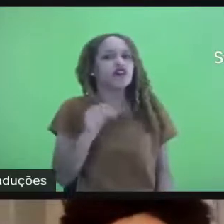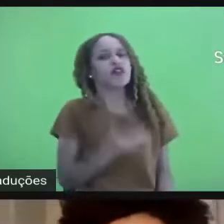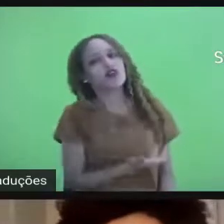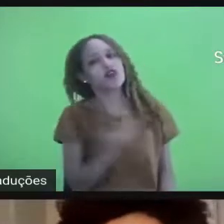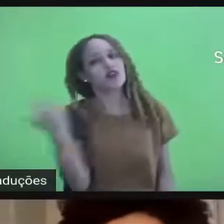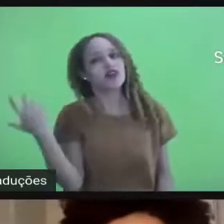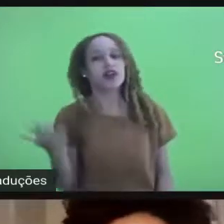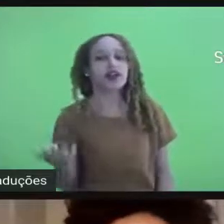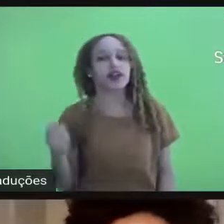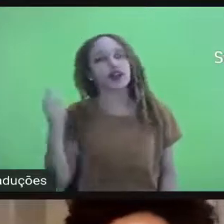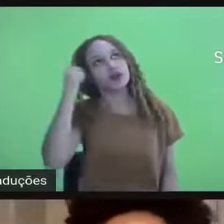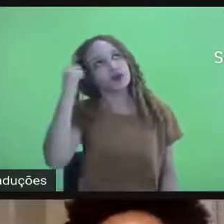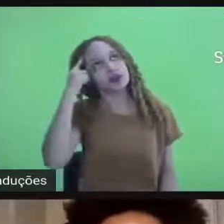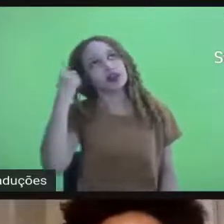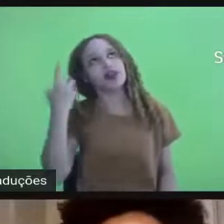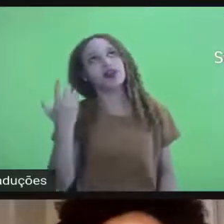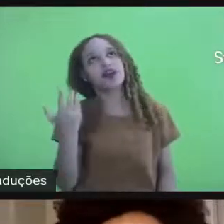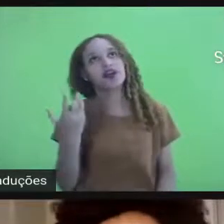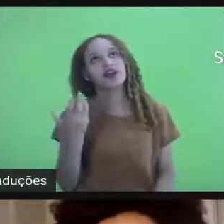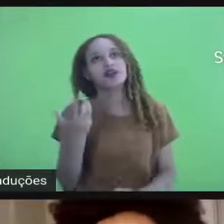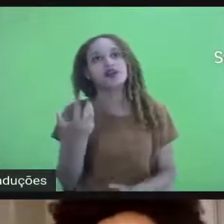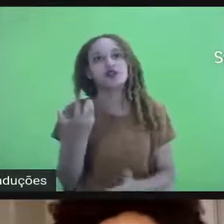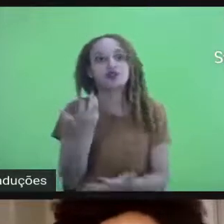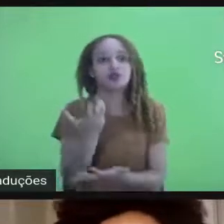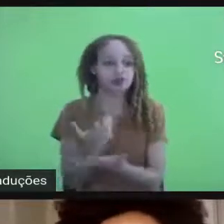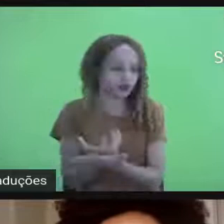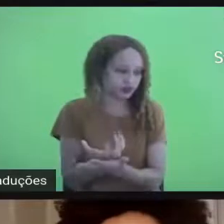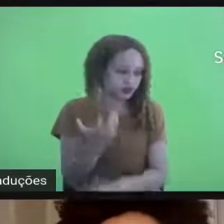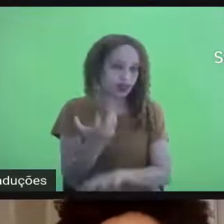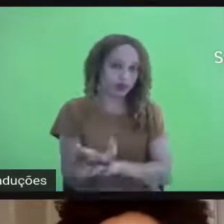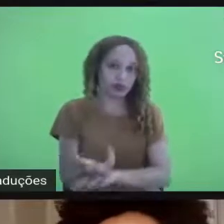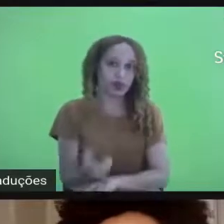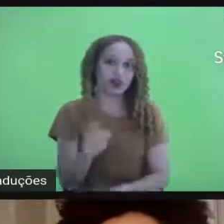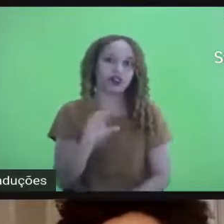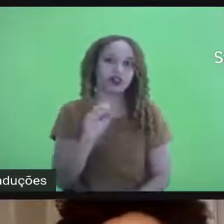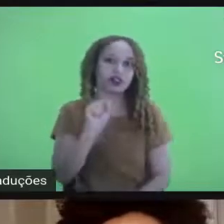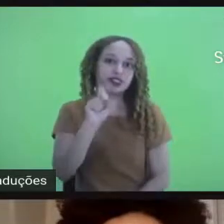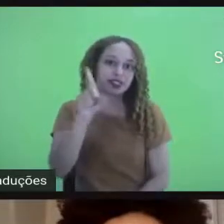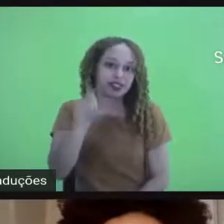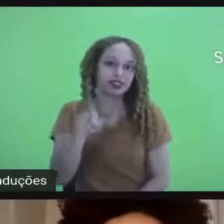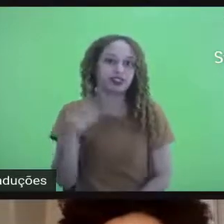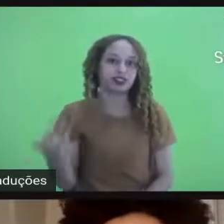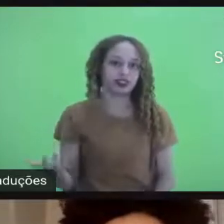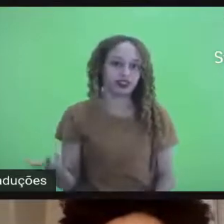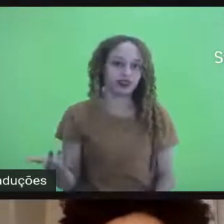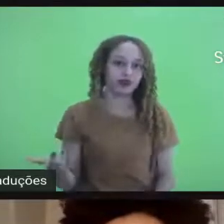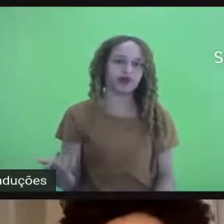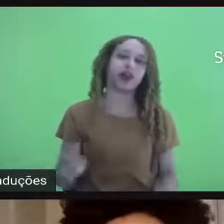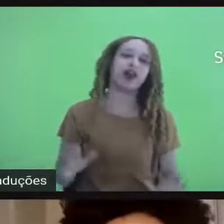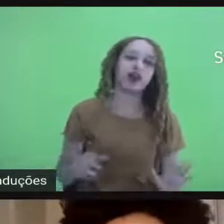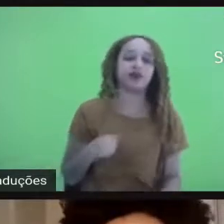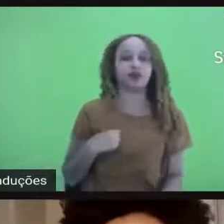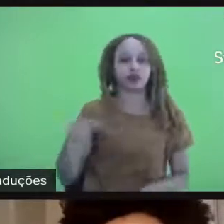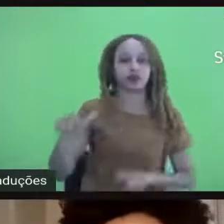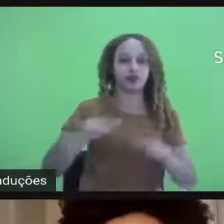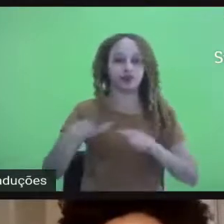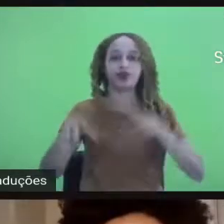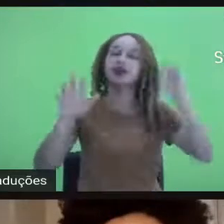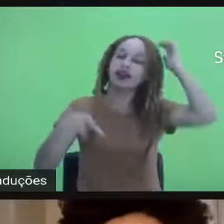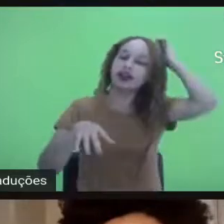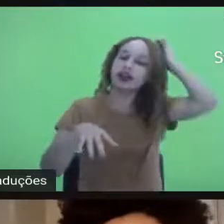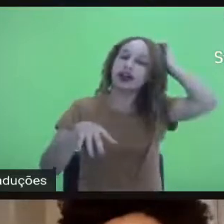estavam serviços, atendimentos e tal. E aí a Emily falou de Perus. Eu trabalhei na subprefeitura de